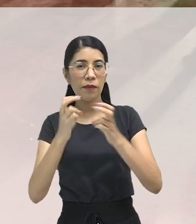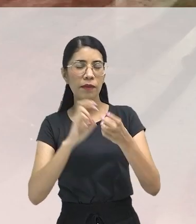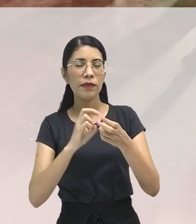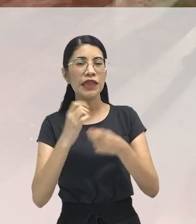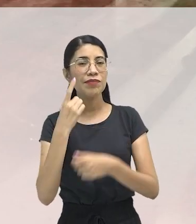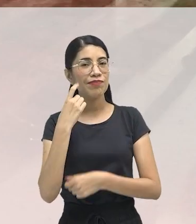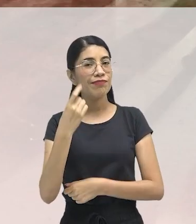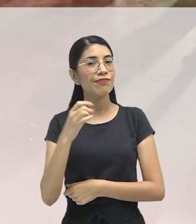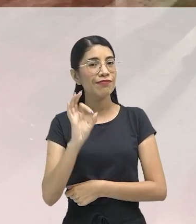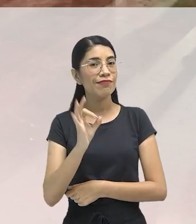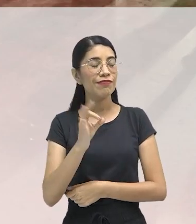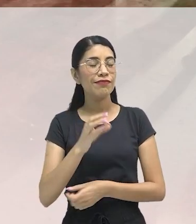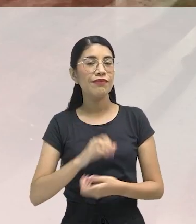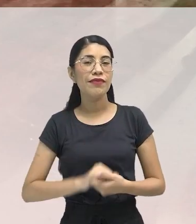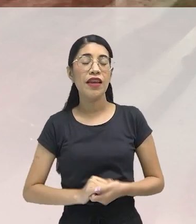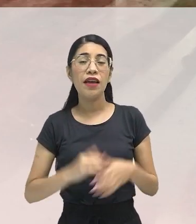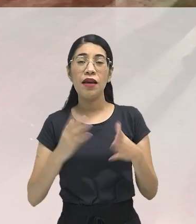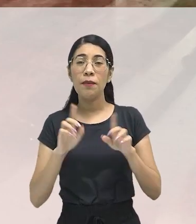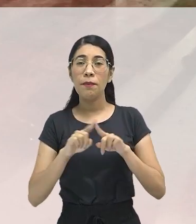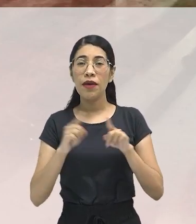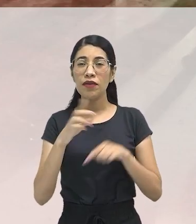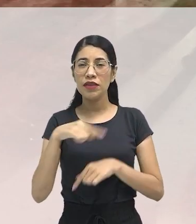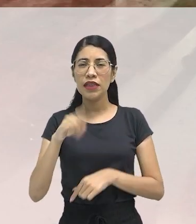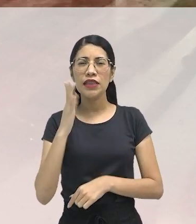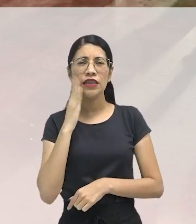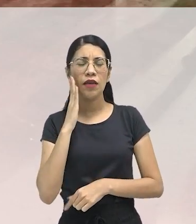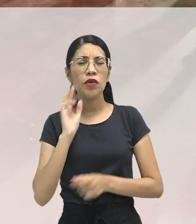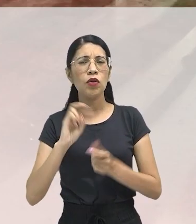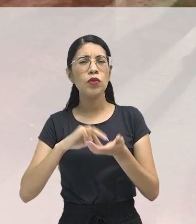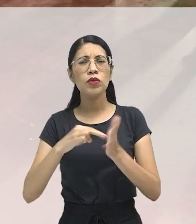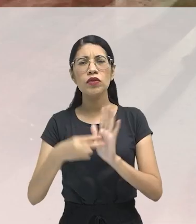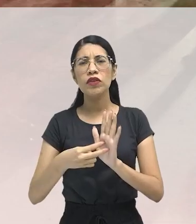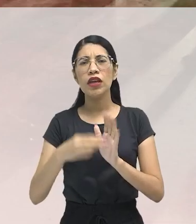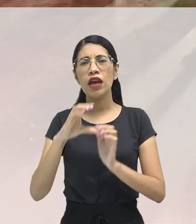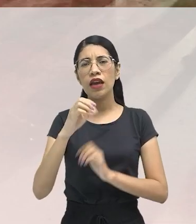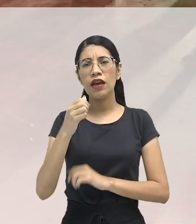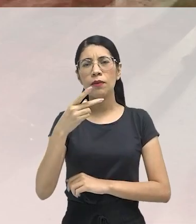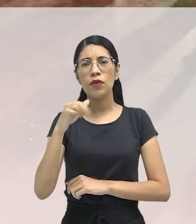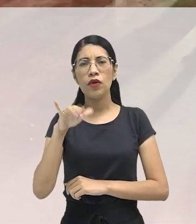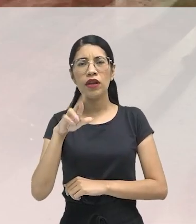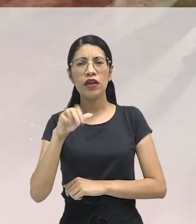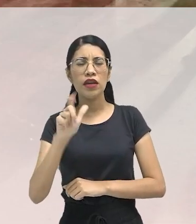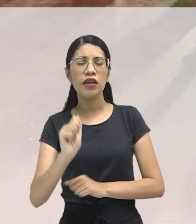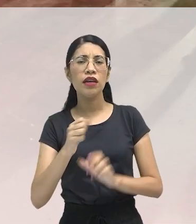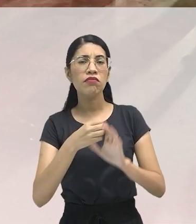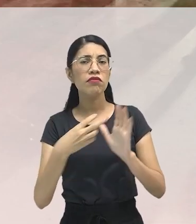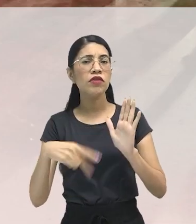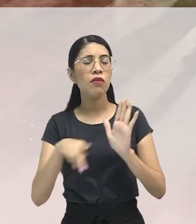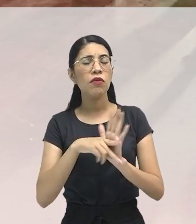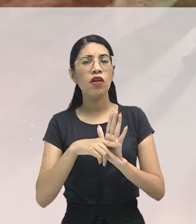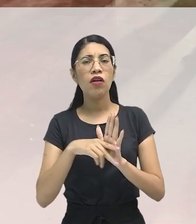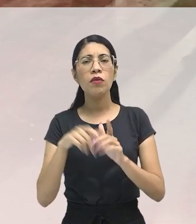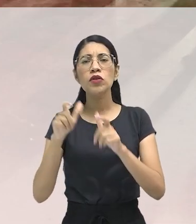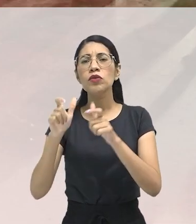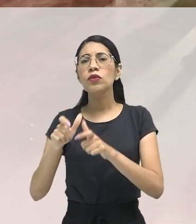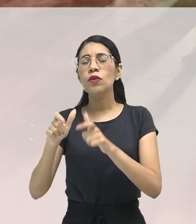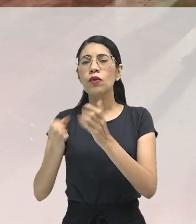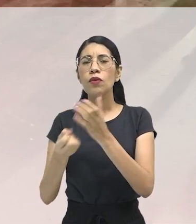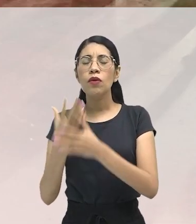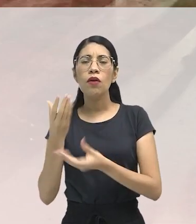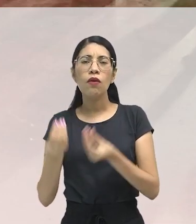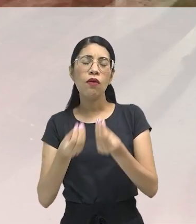Super interessante. Mas vocês sabem o que é a capoeira? Quais são as suas características? Onde